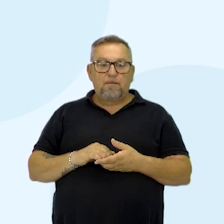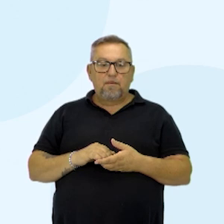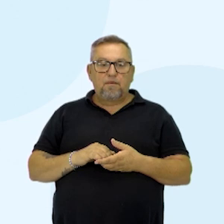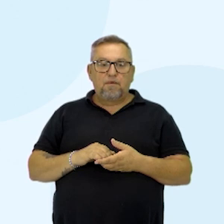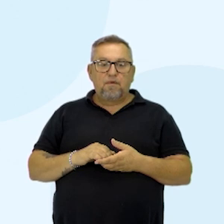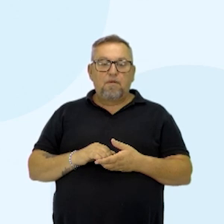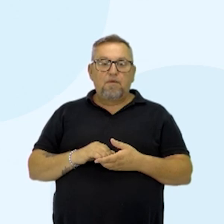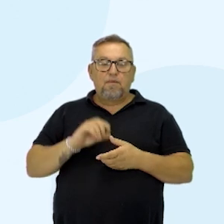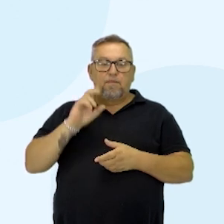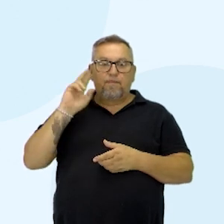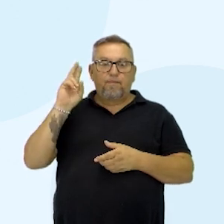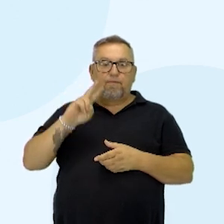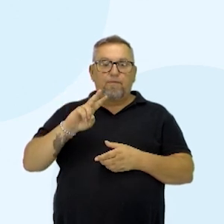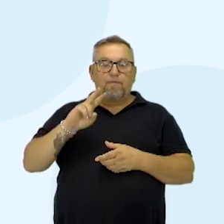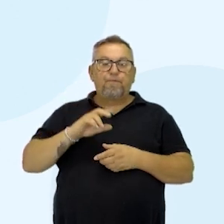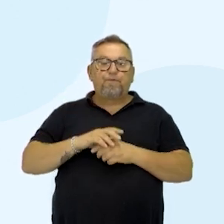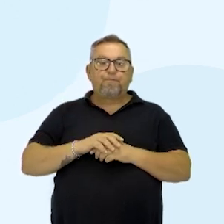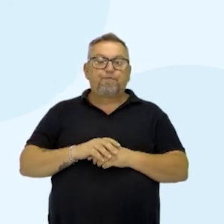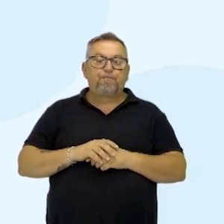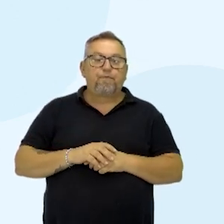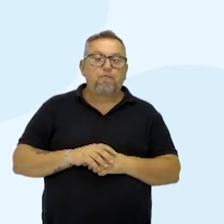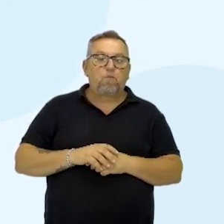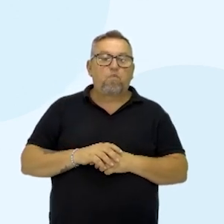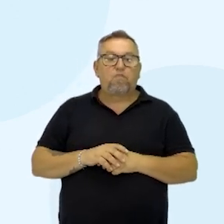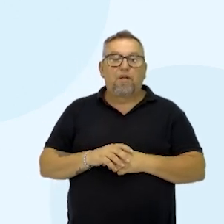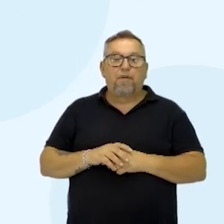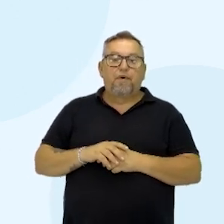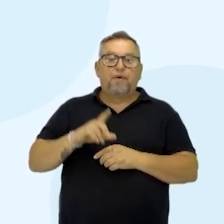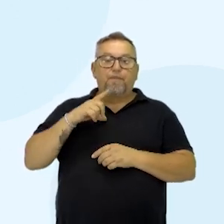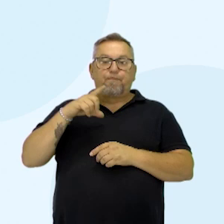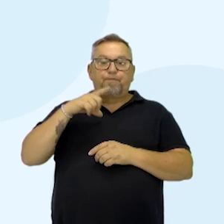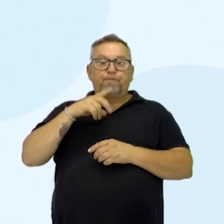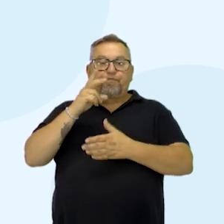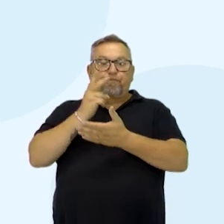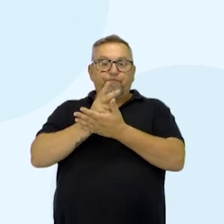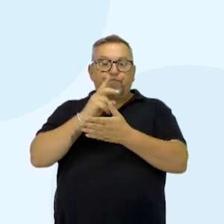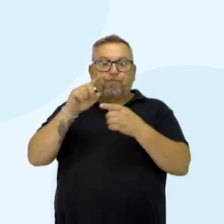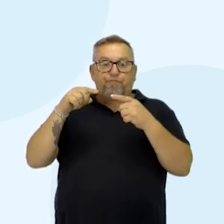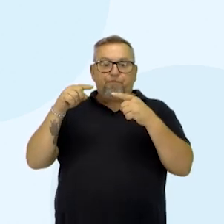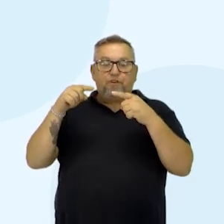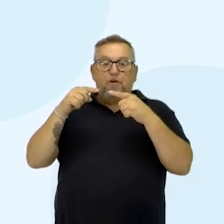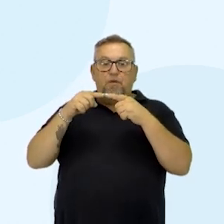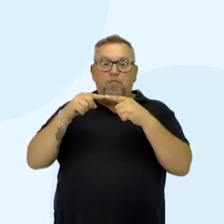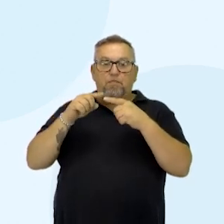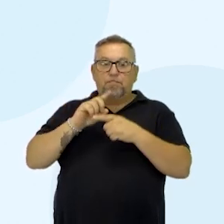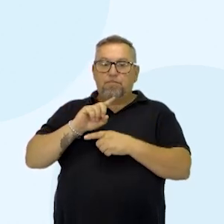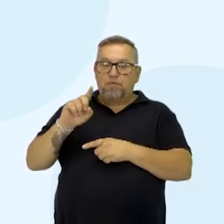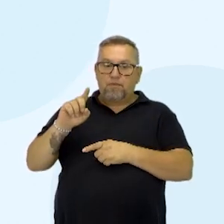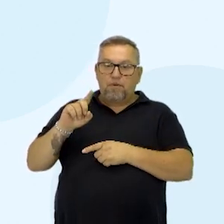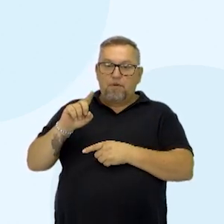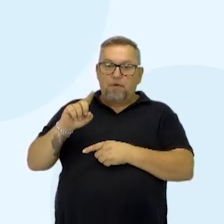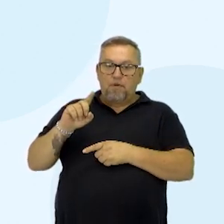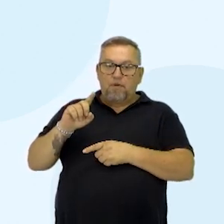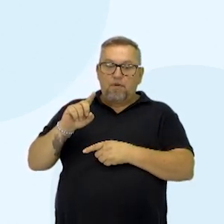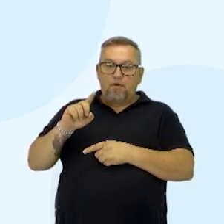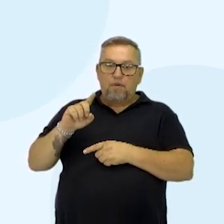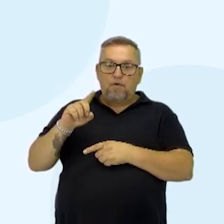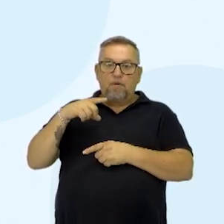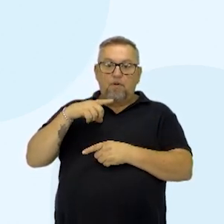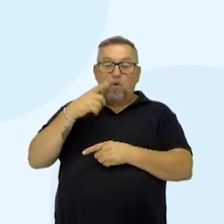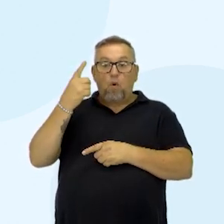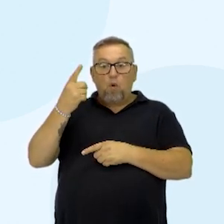a seguinte, nós até mencionamos. O artigo de divulgação científica tem a mesma finalidade? Não. Um é para um